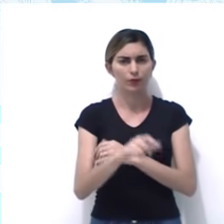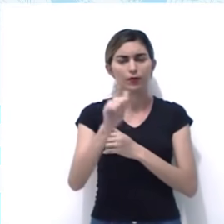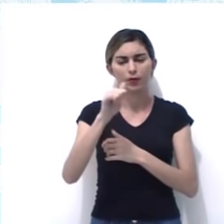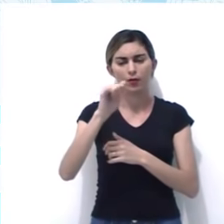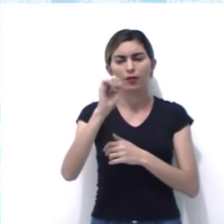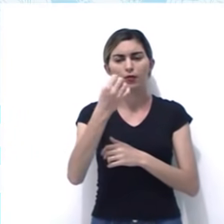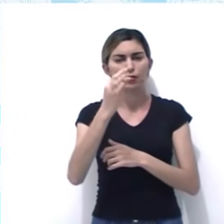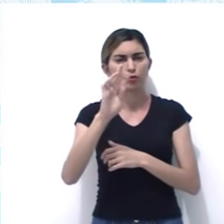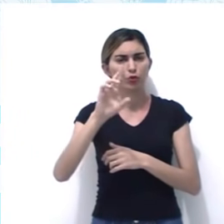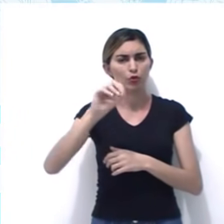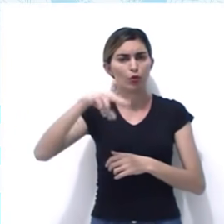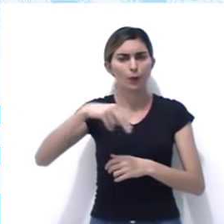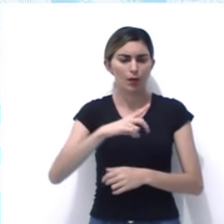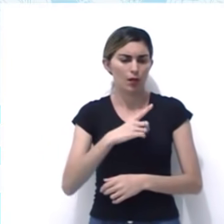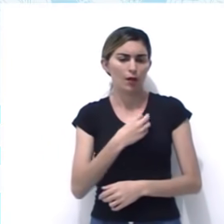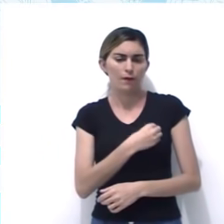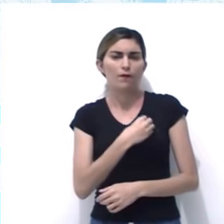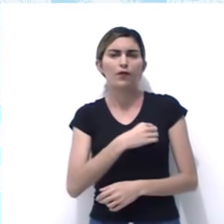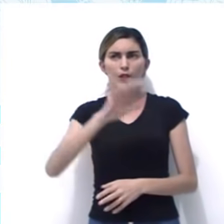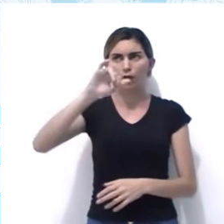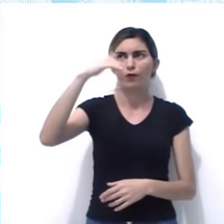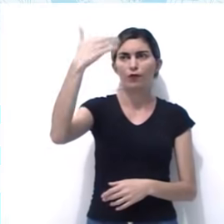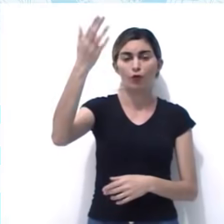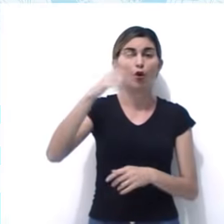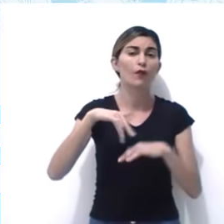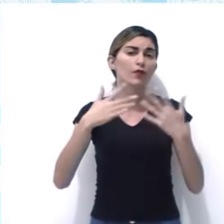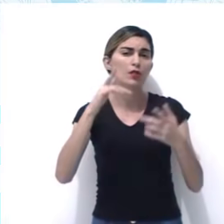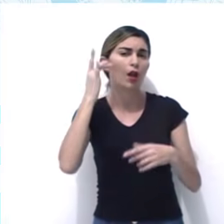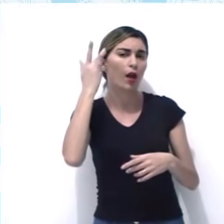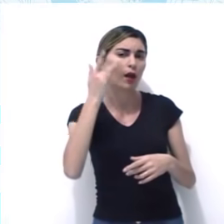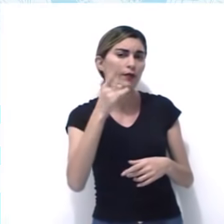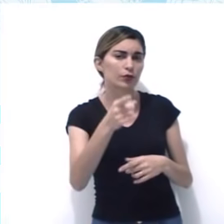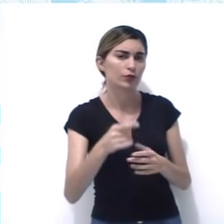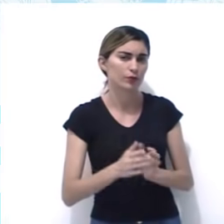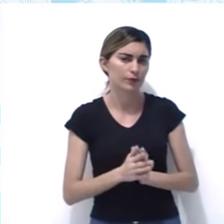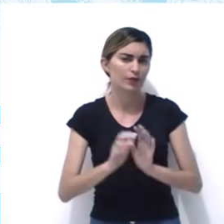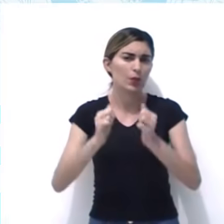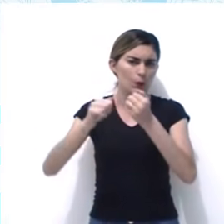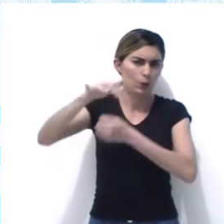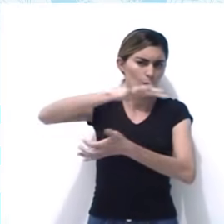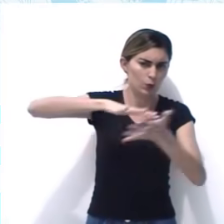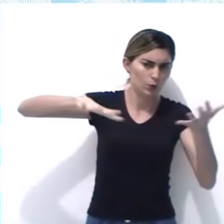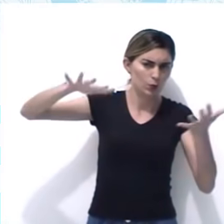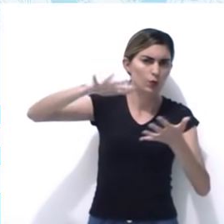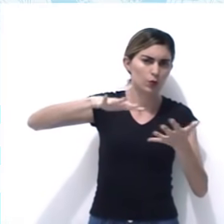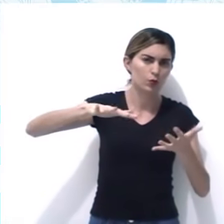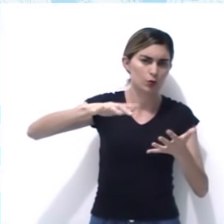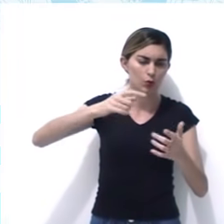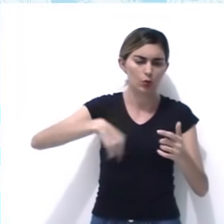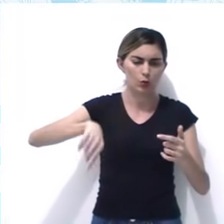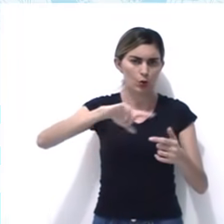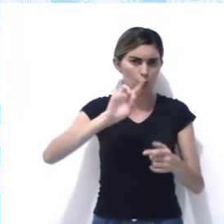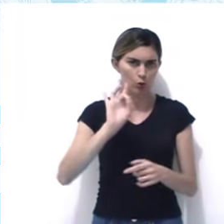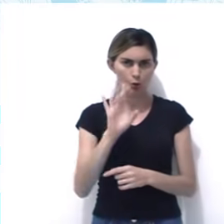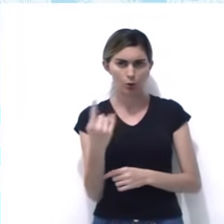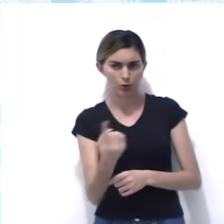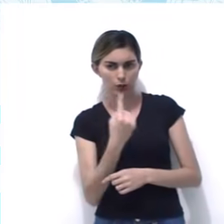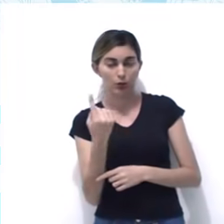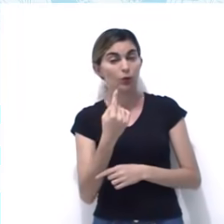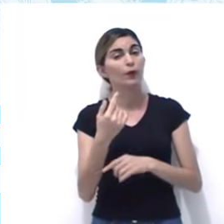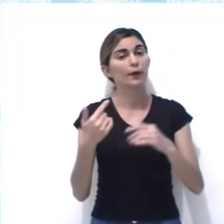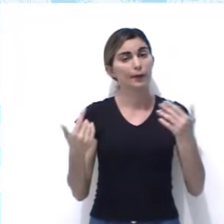se existe vida no universo e aí o que é que você acha será que nessa imensidão as nós estamos sozinhos essa é